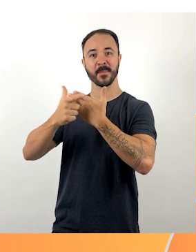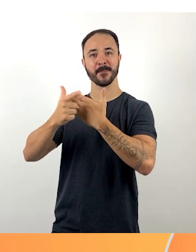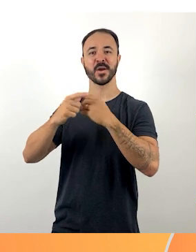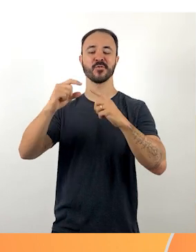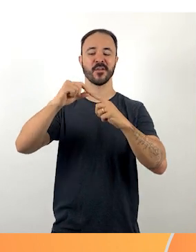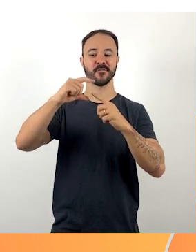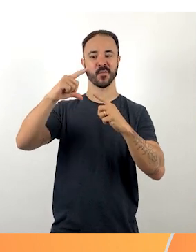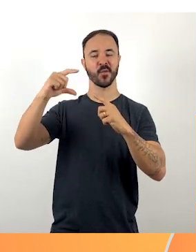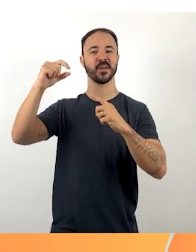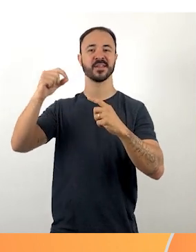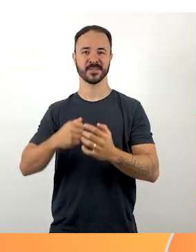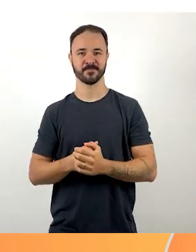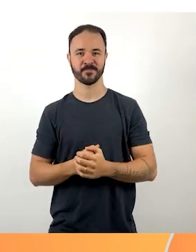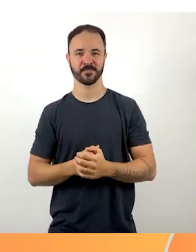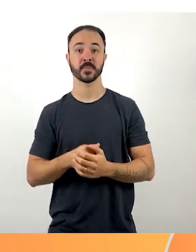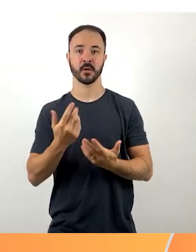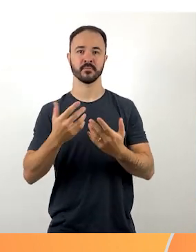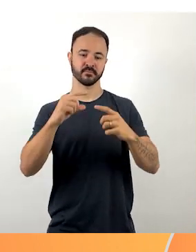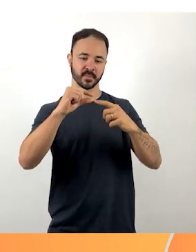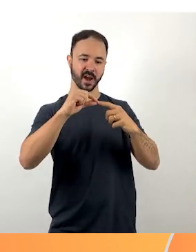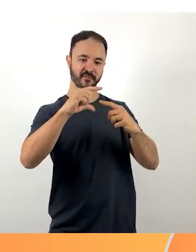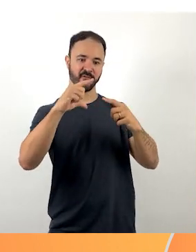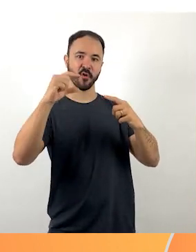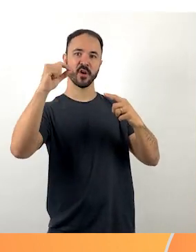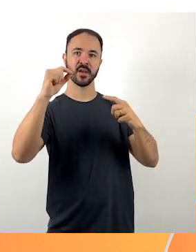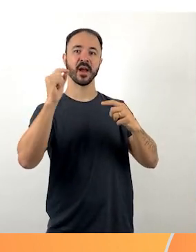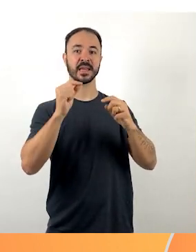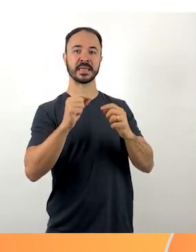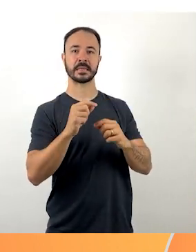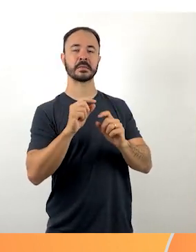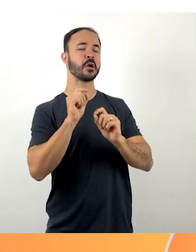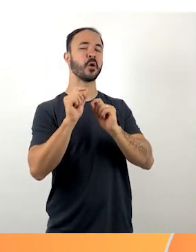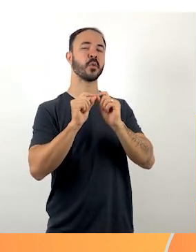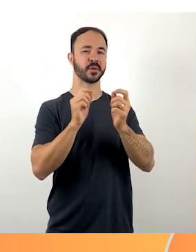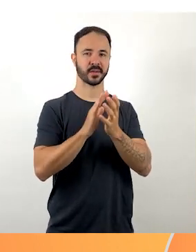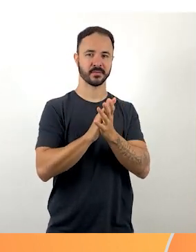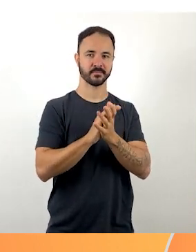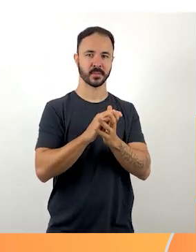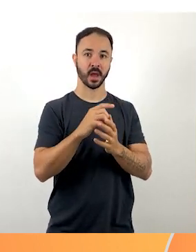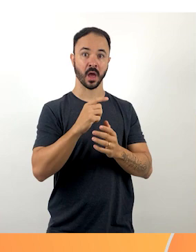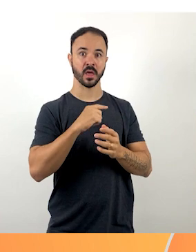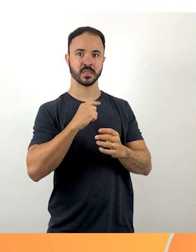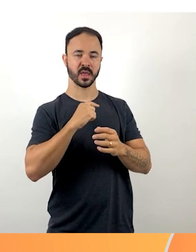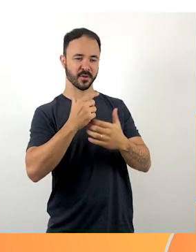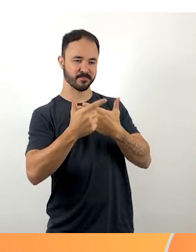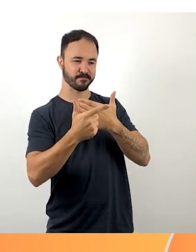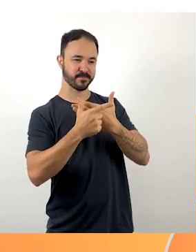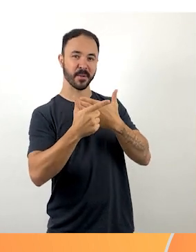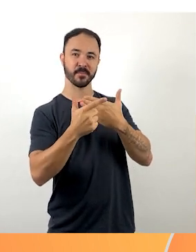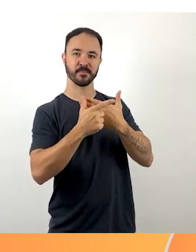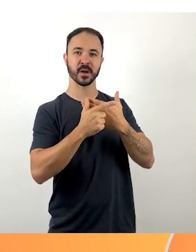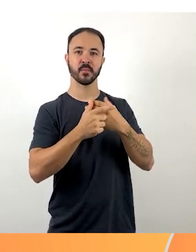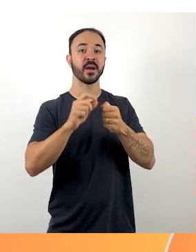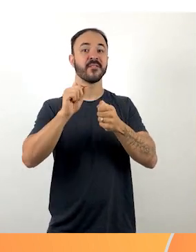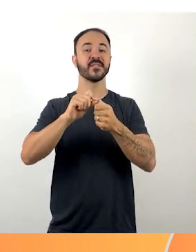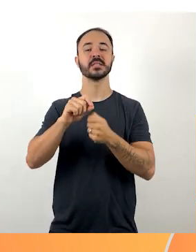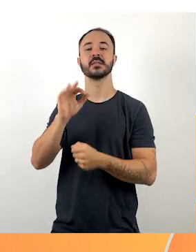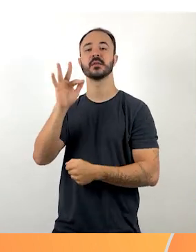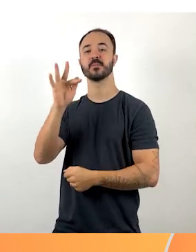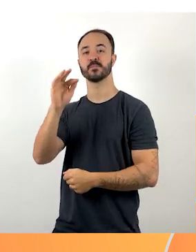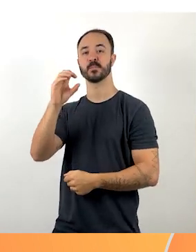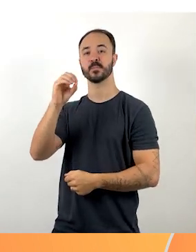vegetal? As folhas são estruturas vegetais de crescimento limitado. Elas são especializadas principalmente na realização